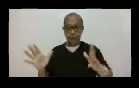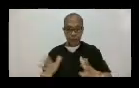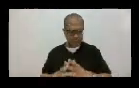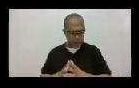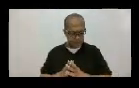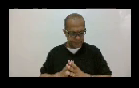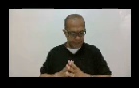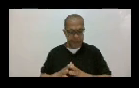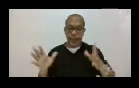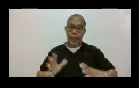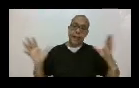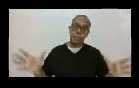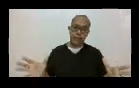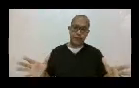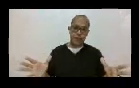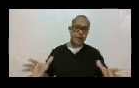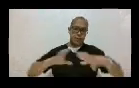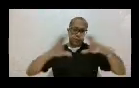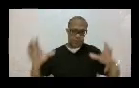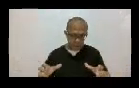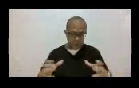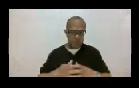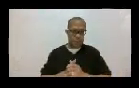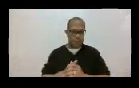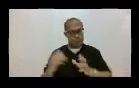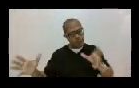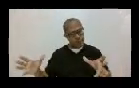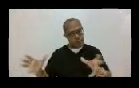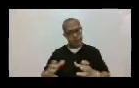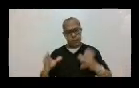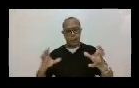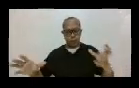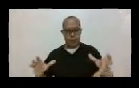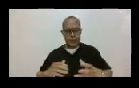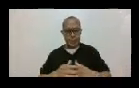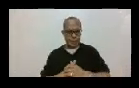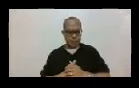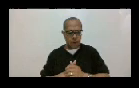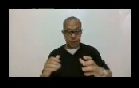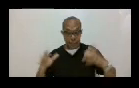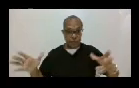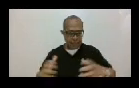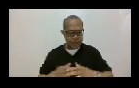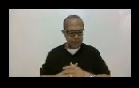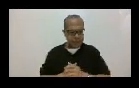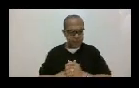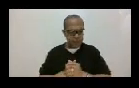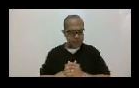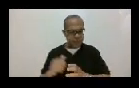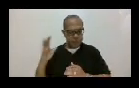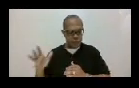estudamos a geografia geral e geografia do brasil estão dentro da geografia nós temos dividido em dois grandes blocos